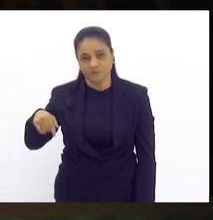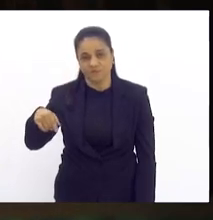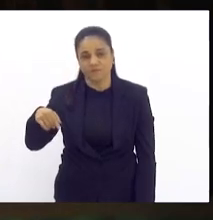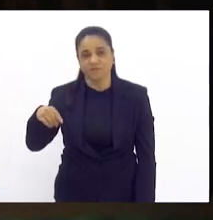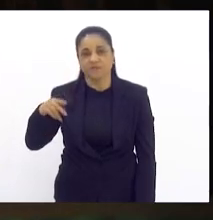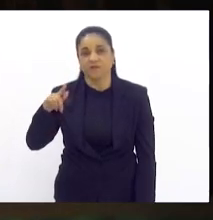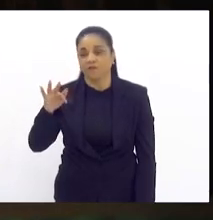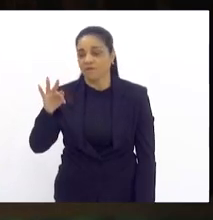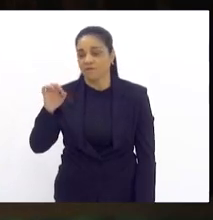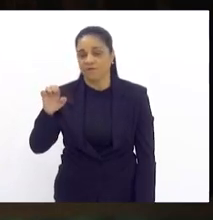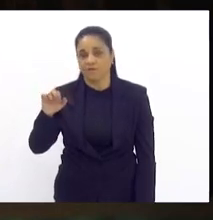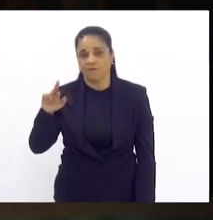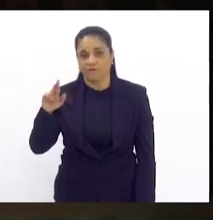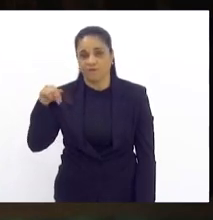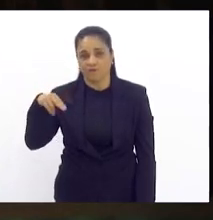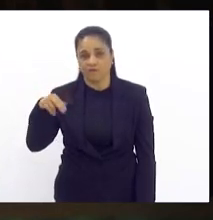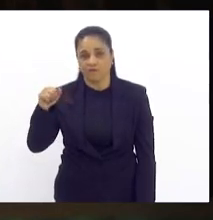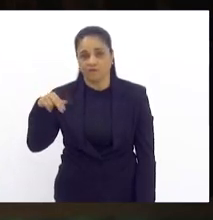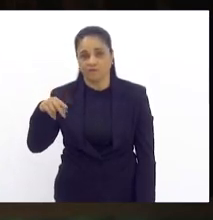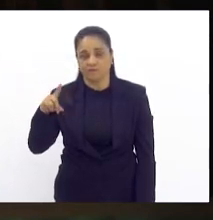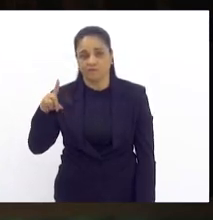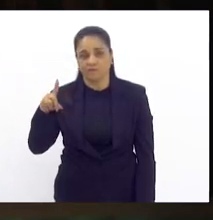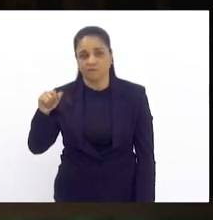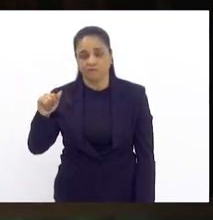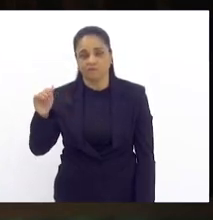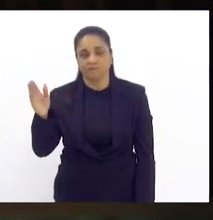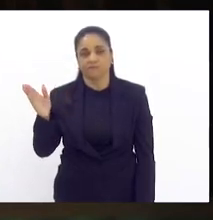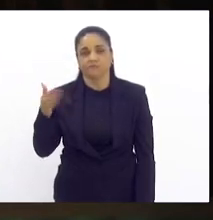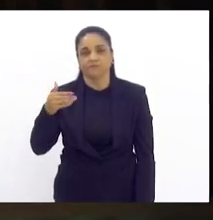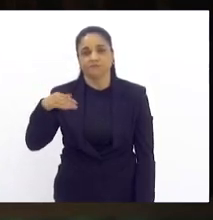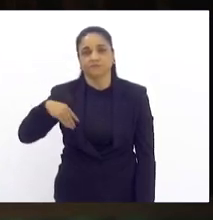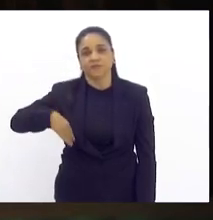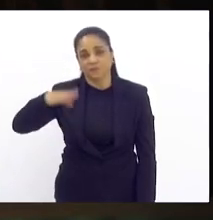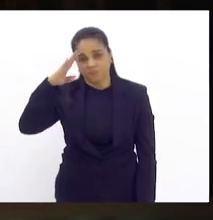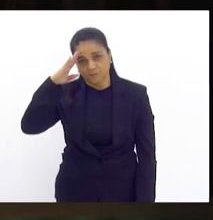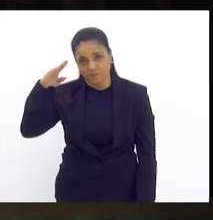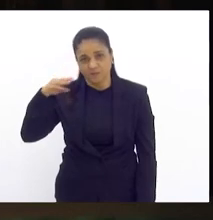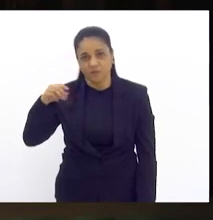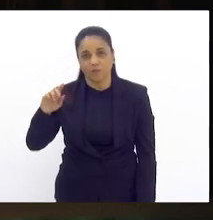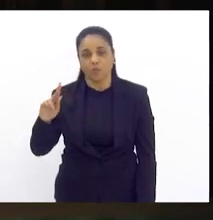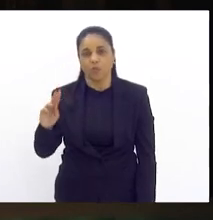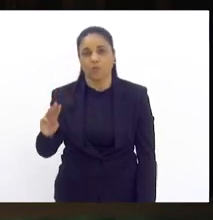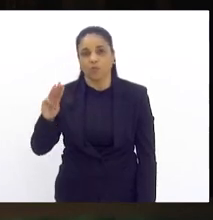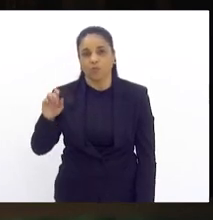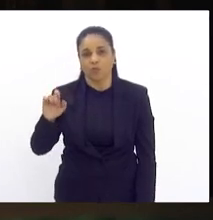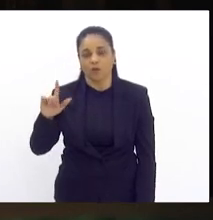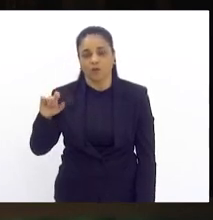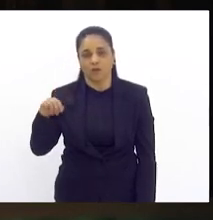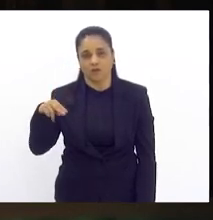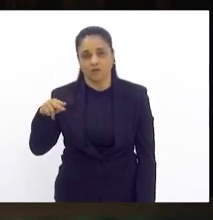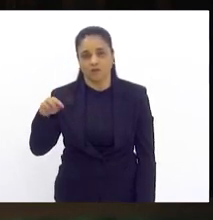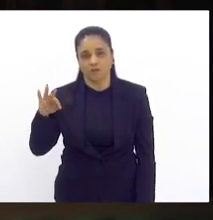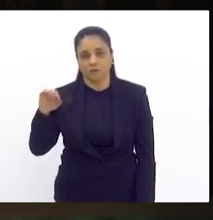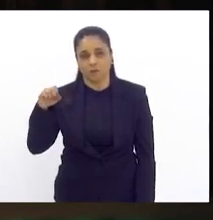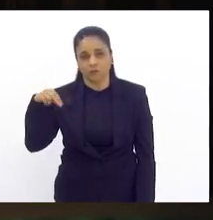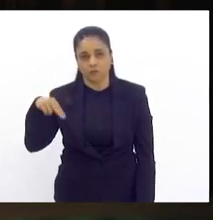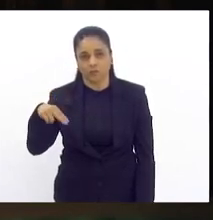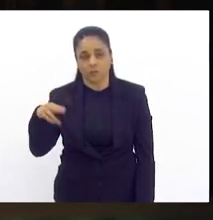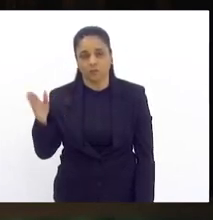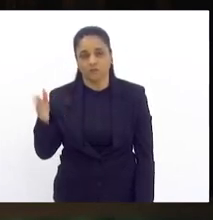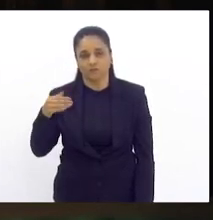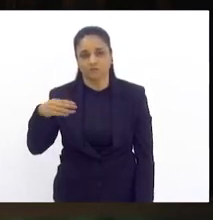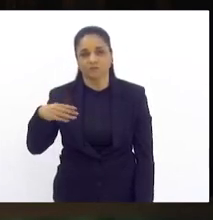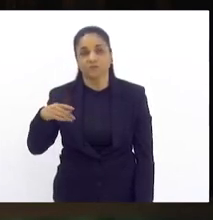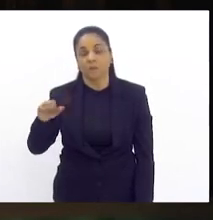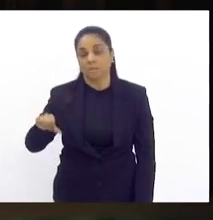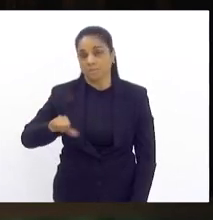Capitão Fernanda de Cacho Cerqueira. Capitão Wellington Vasconcelos dos Santos.